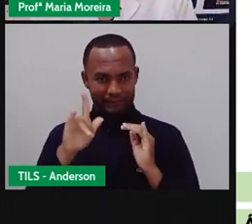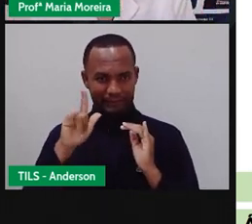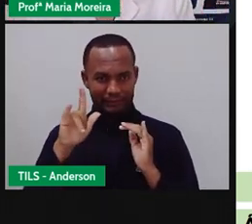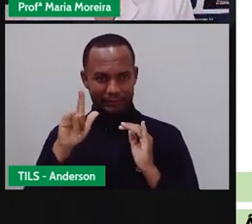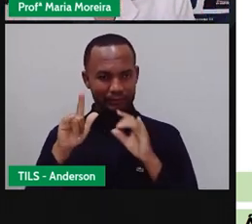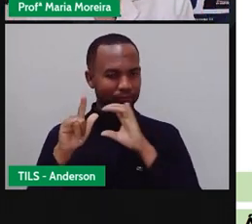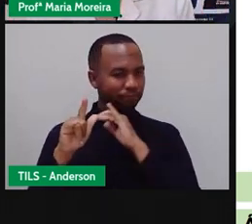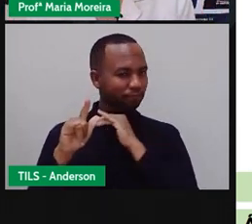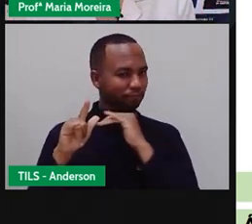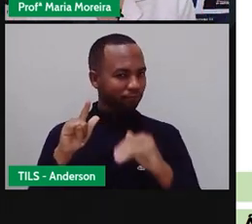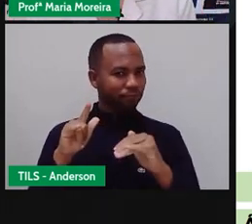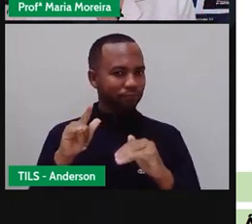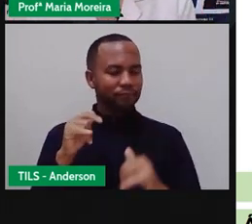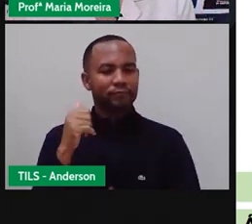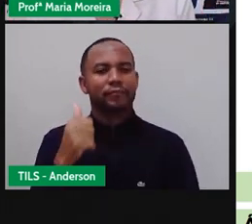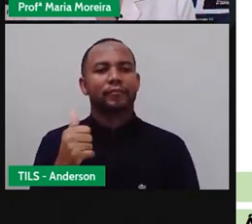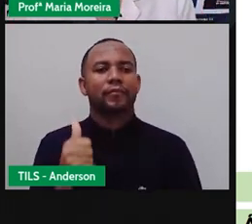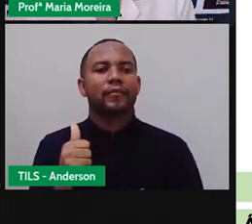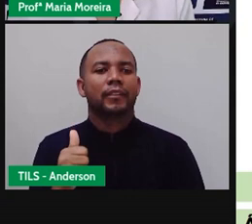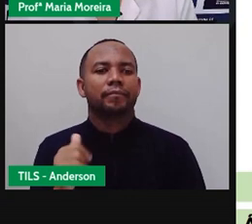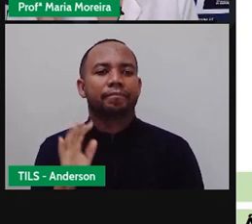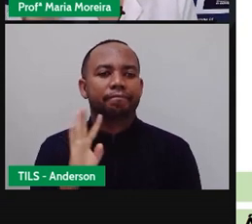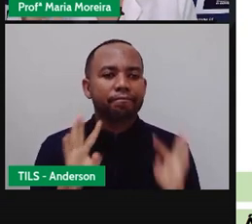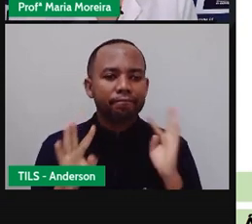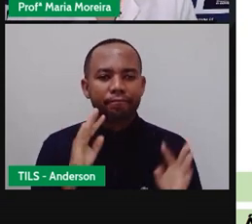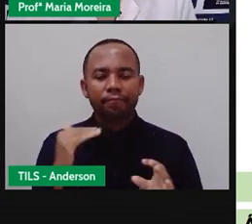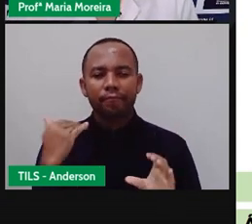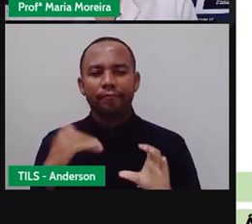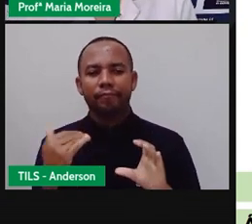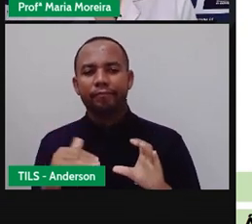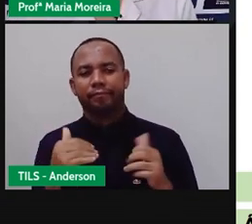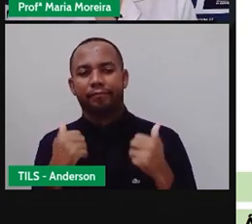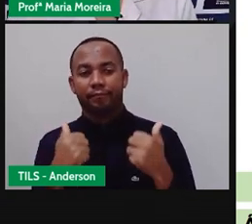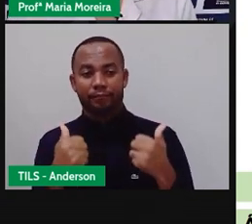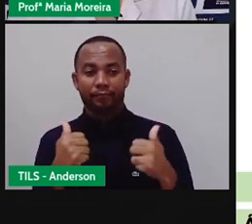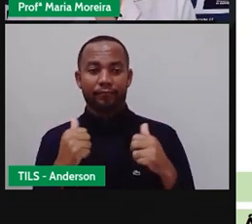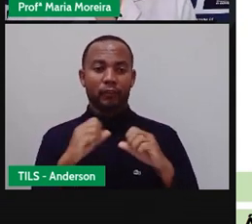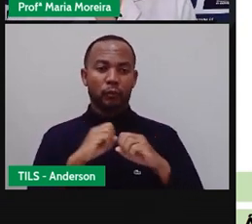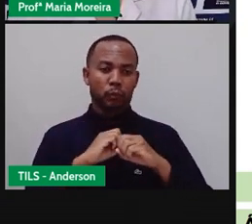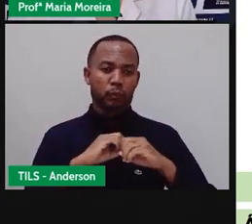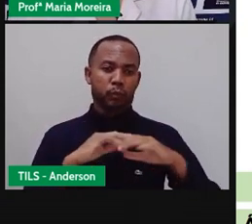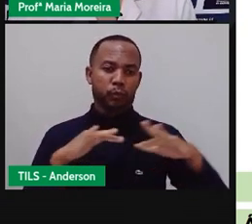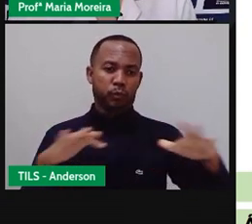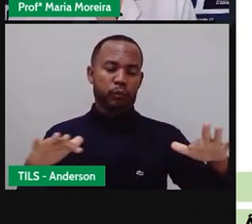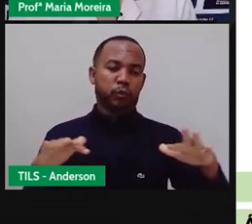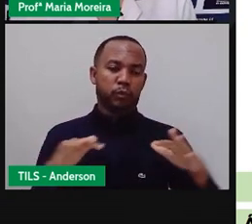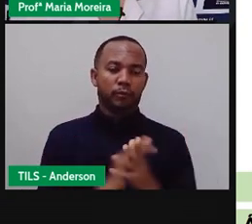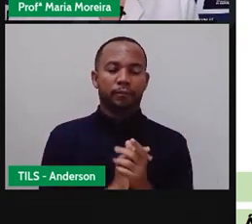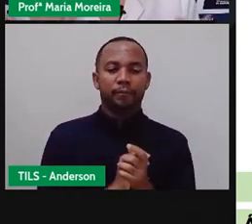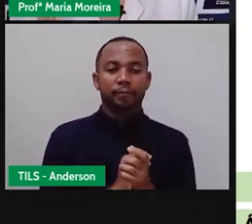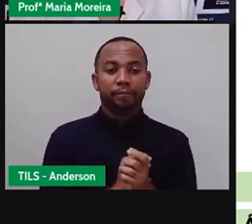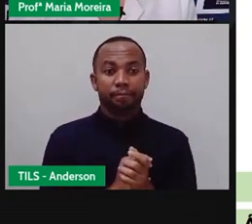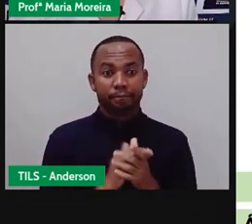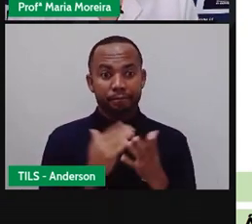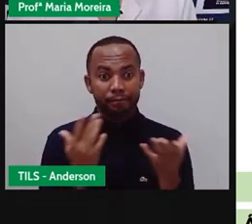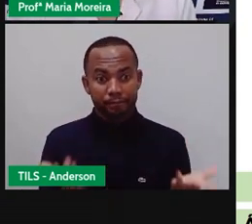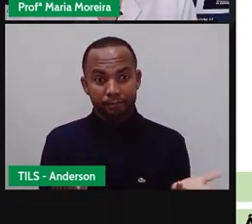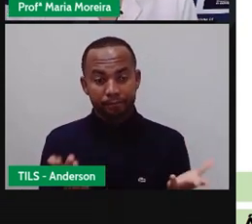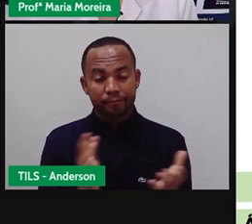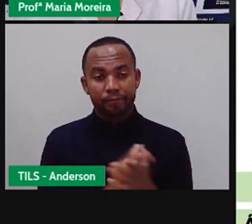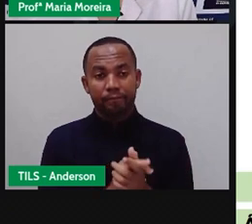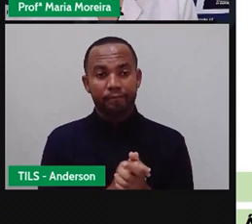deixa aquele comentário Maravilhoso aqui pra gente poder depois compartilhar aqui nas nossas aulas e